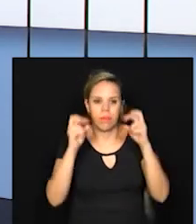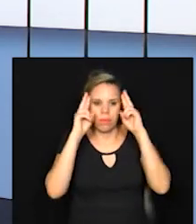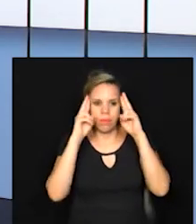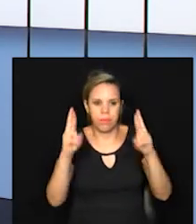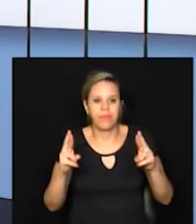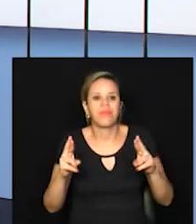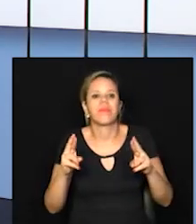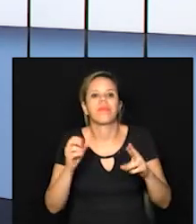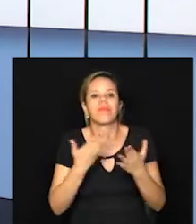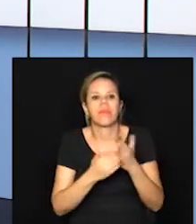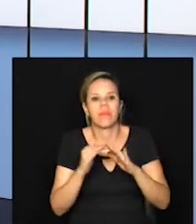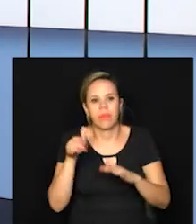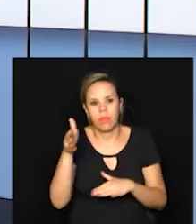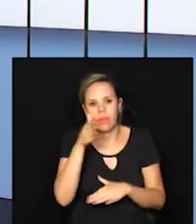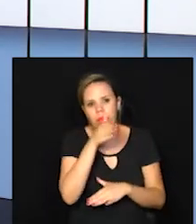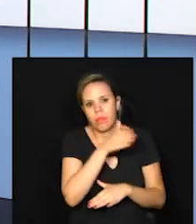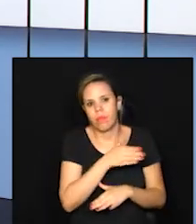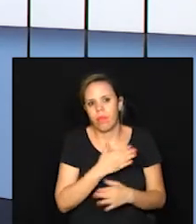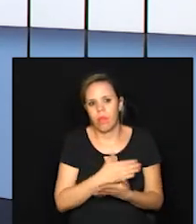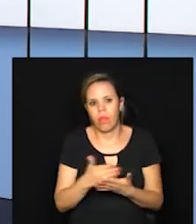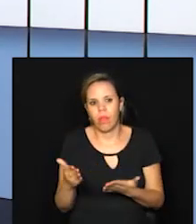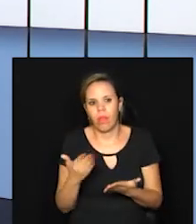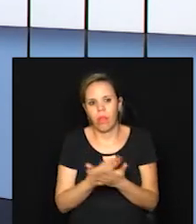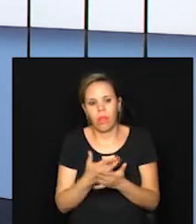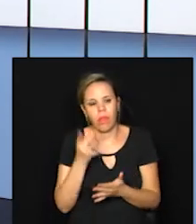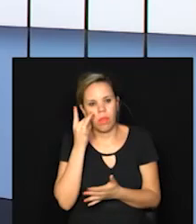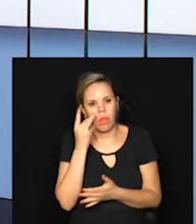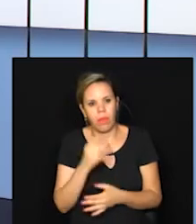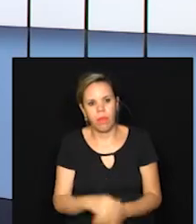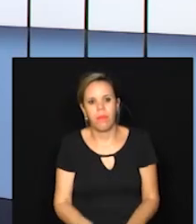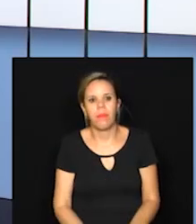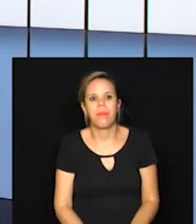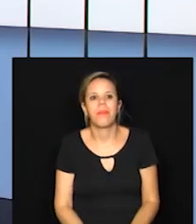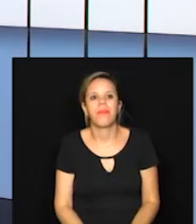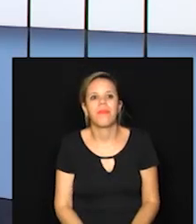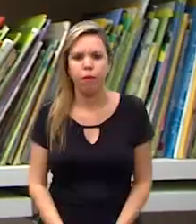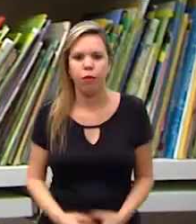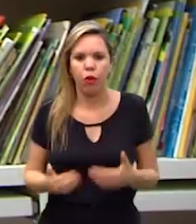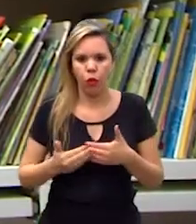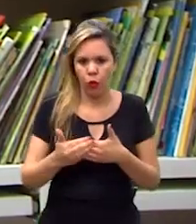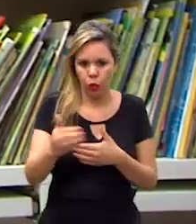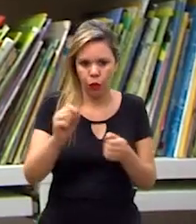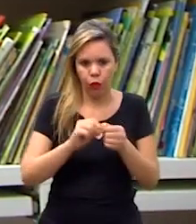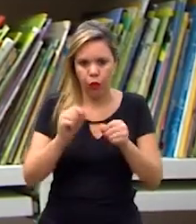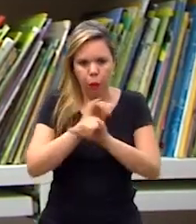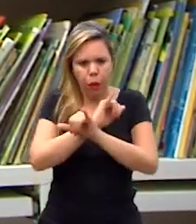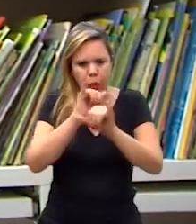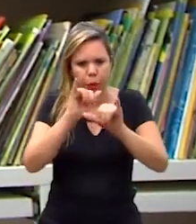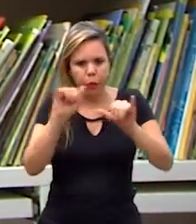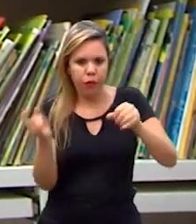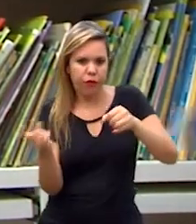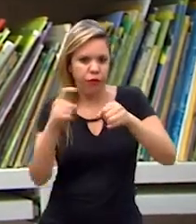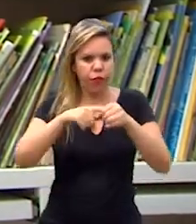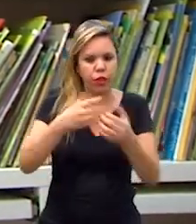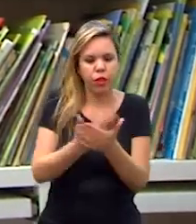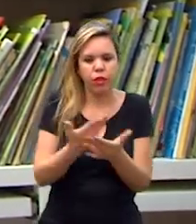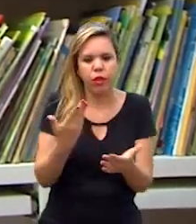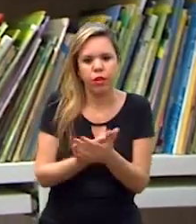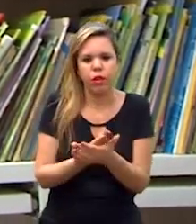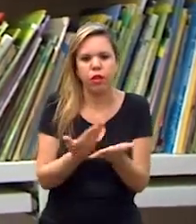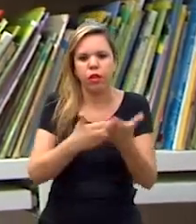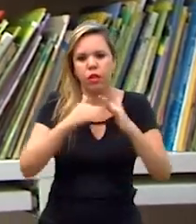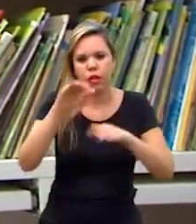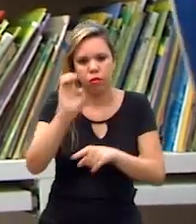respeitadas nas escolas que iniciaram as suas atividades. Desde que foi feito o anúncio da volta